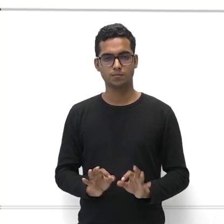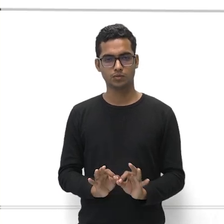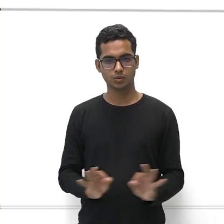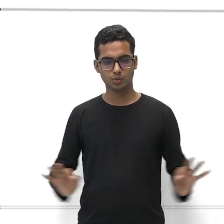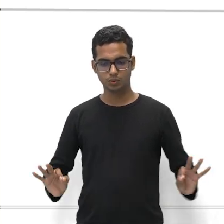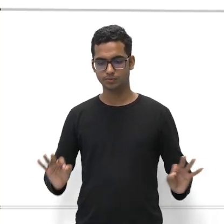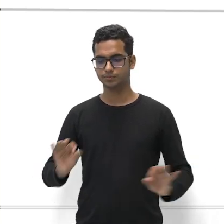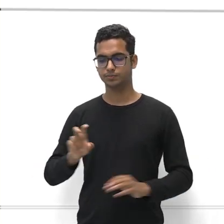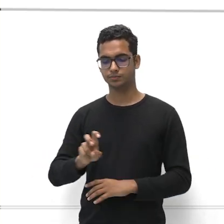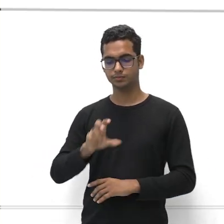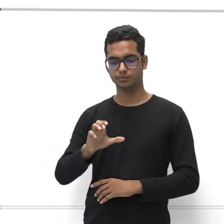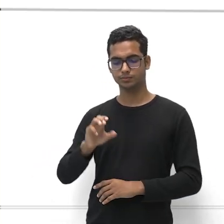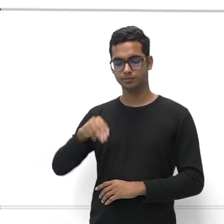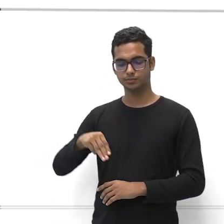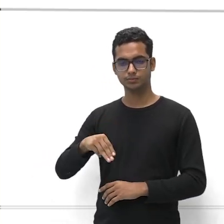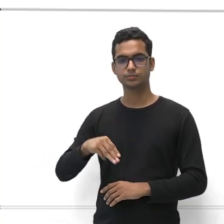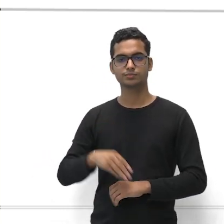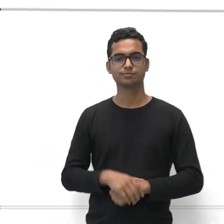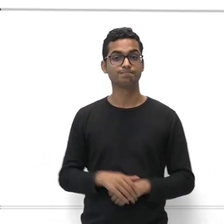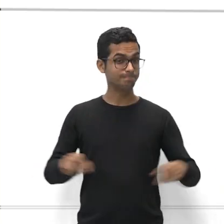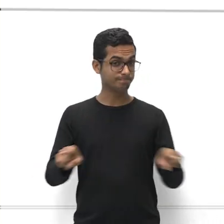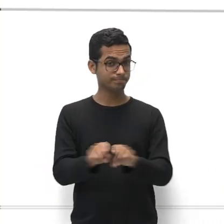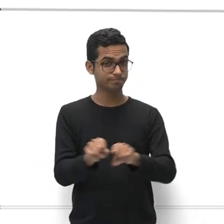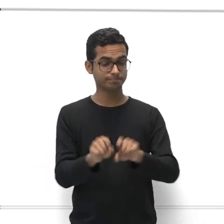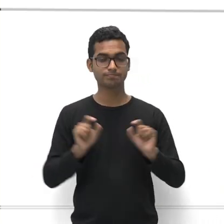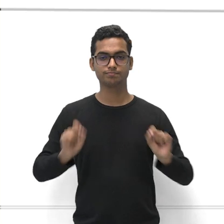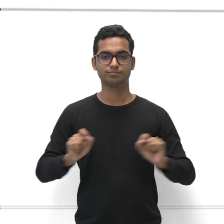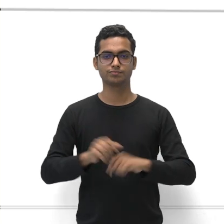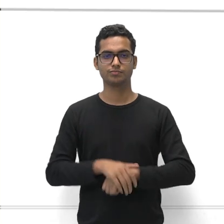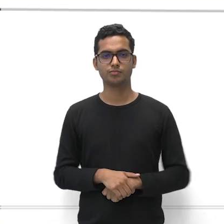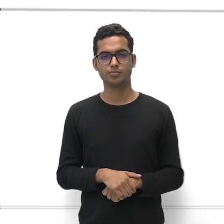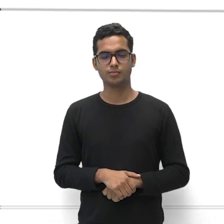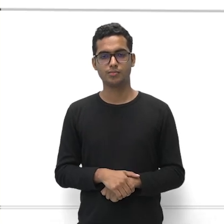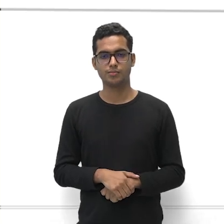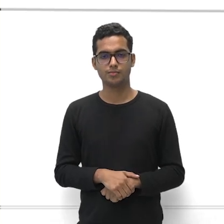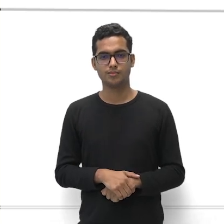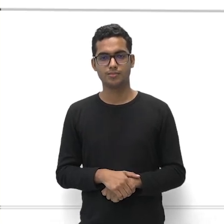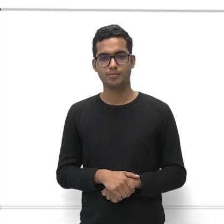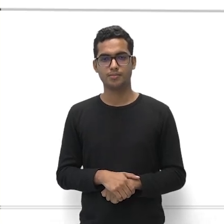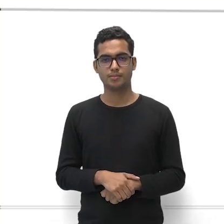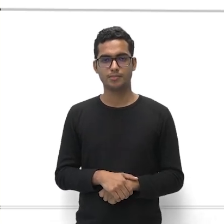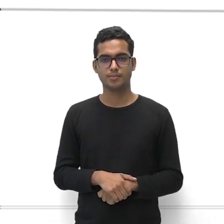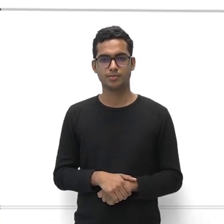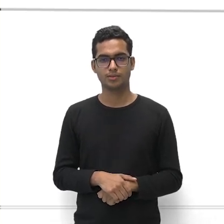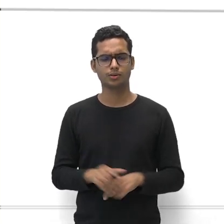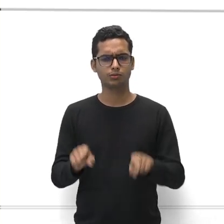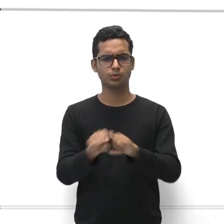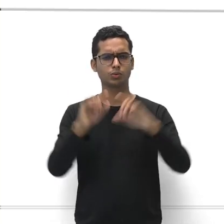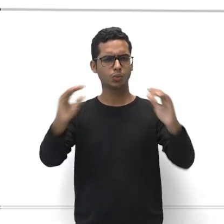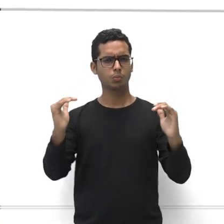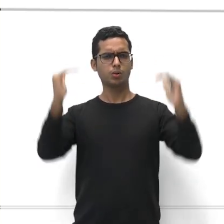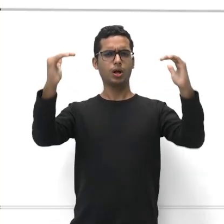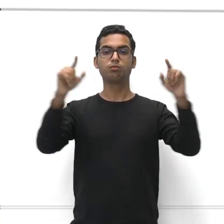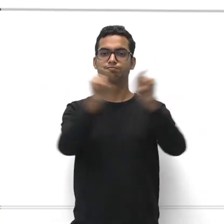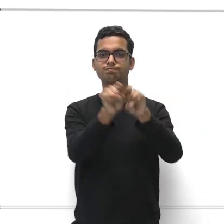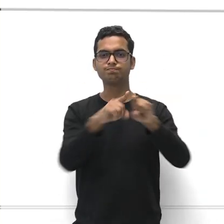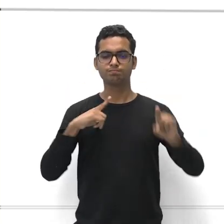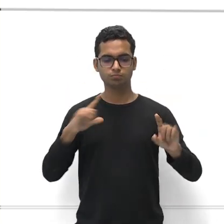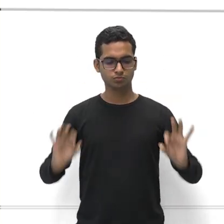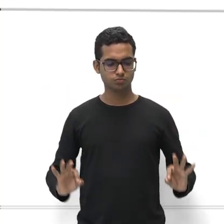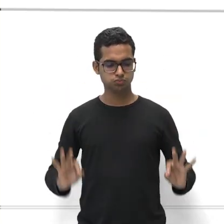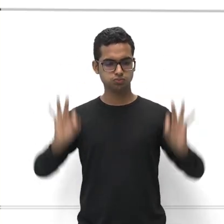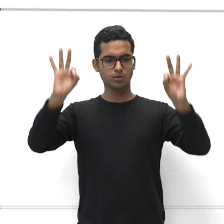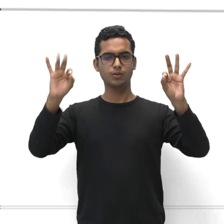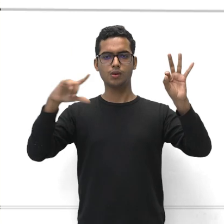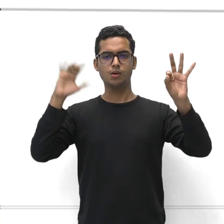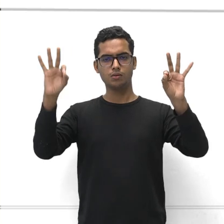centímetros, beleza. Necessariamente na base superior também aqui, ó, deve ter tido alguma diferença aqui